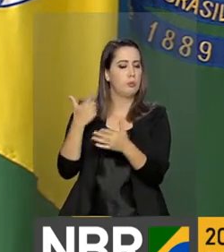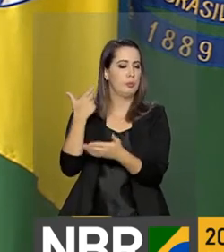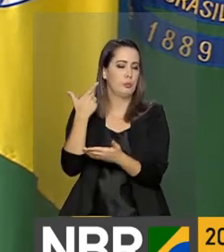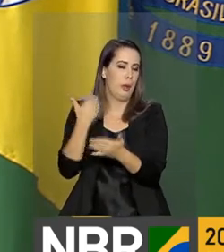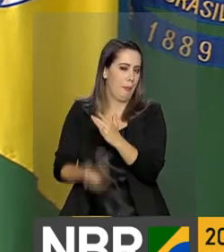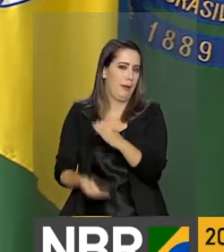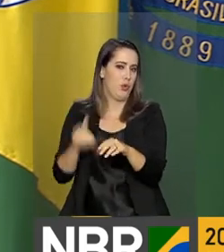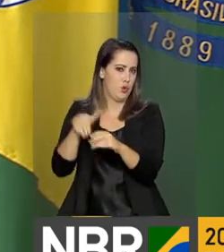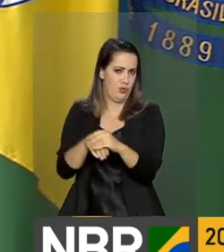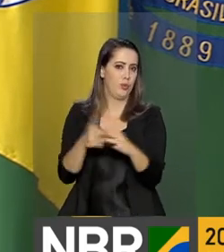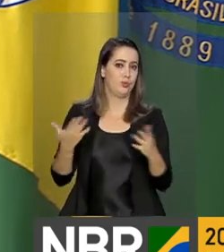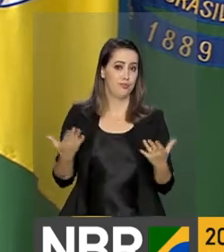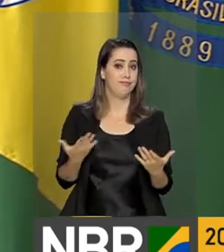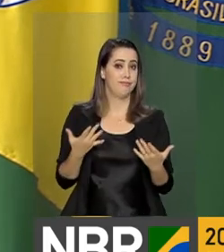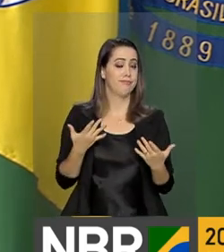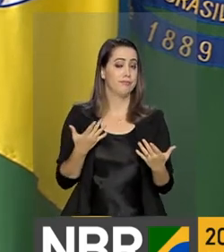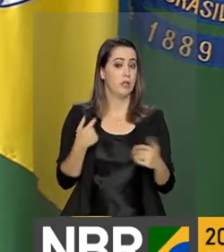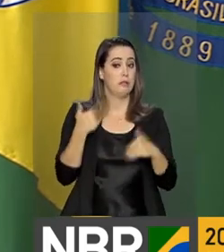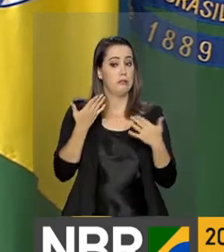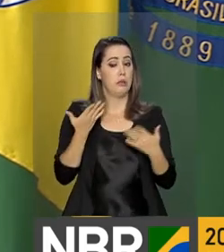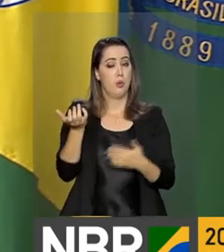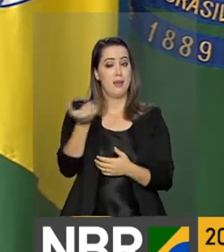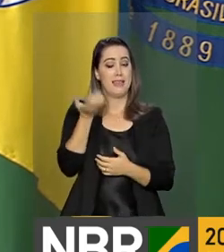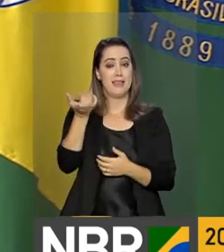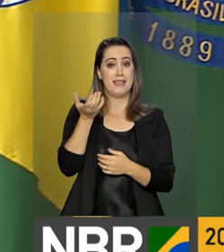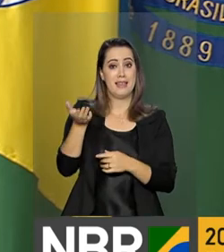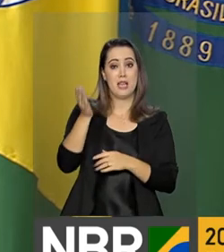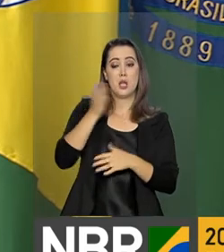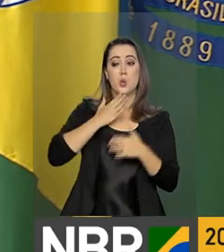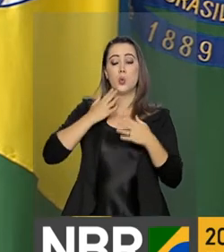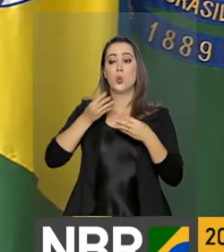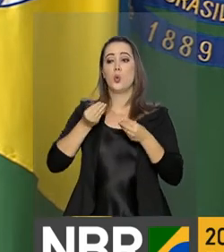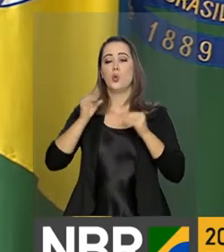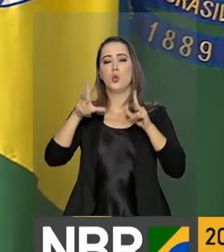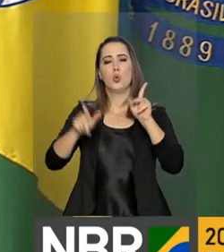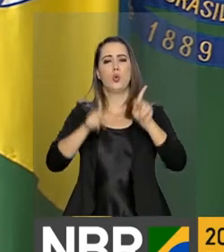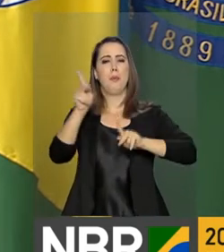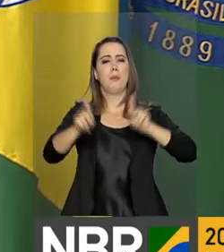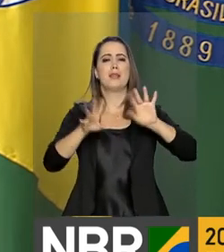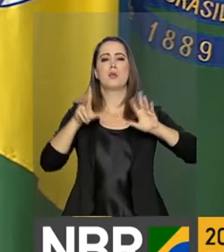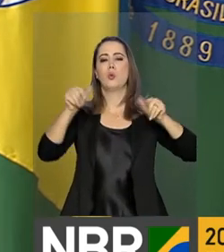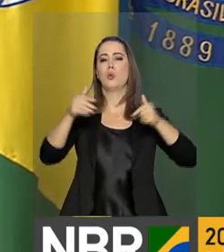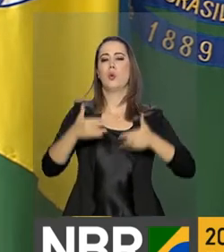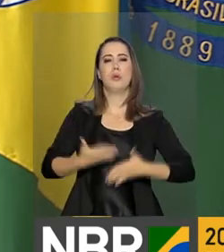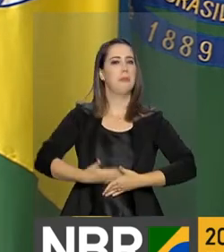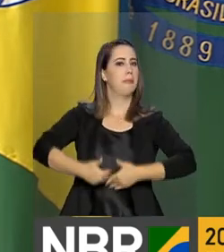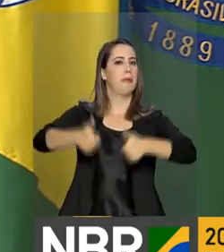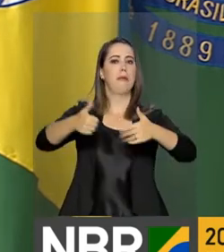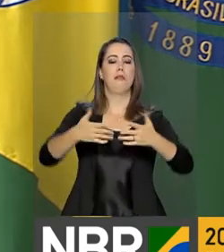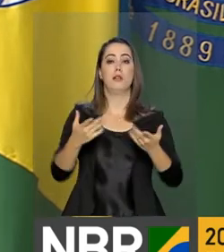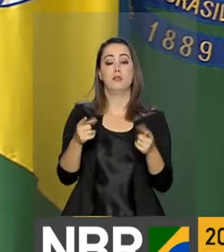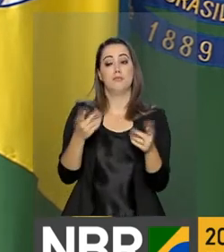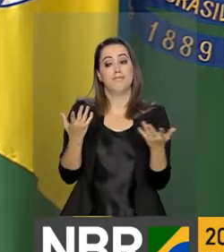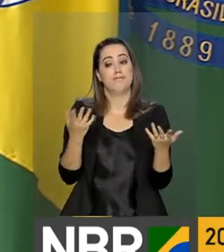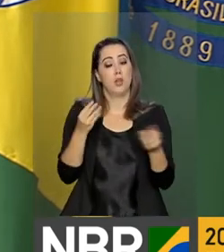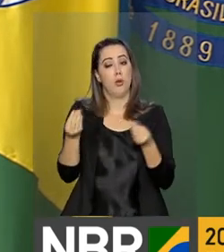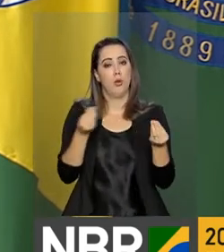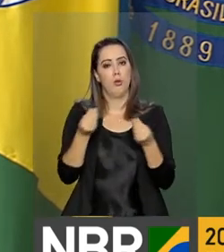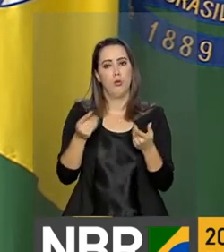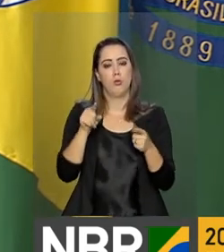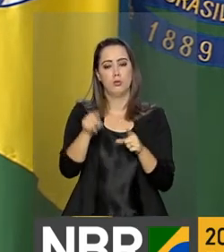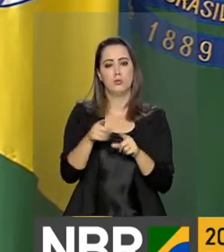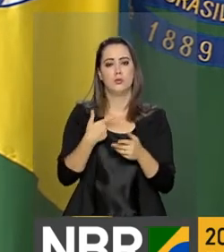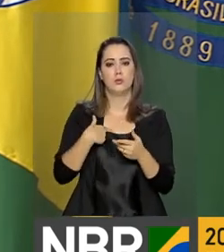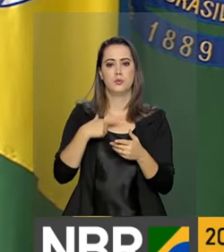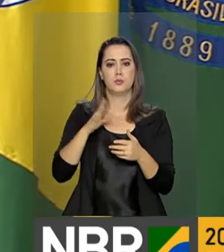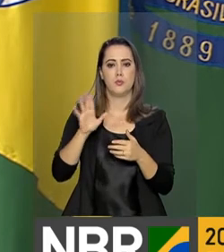controvérsia. Então, no afã de agradar a todos e não desagradar a ninguém, se fazia um processo, se me permitem, um processo